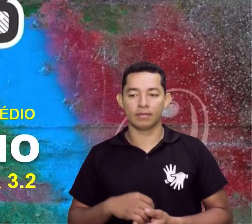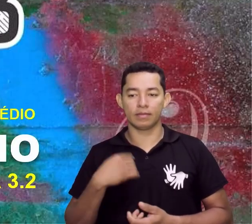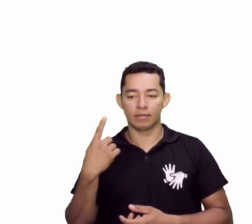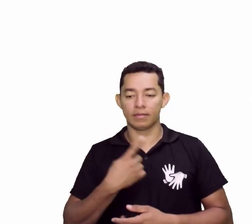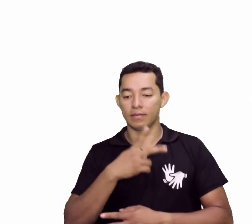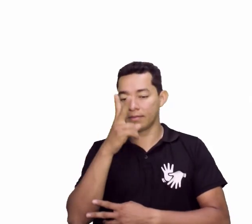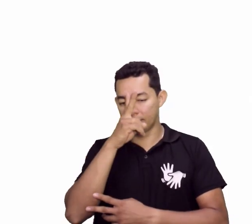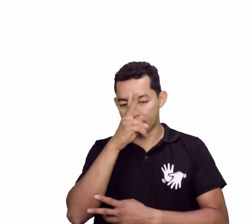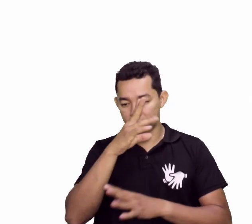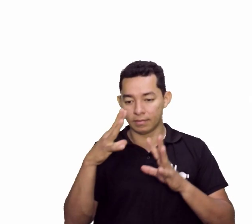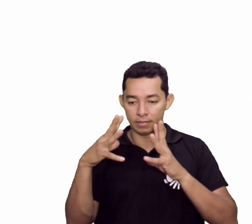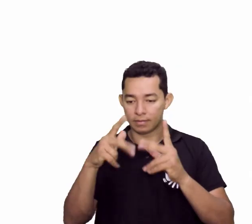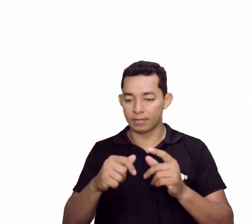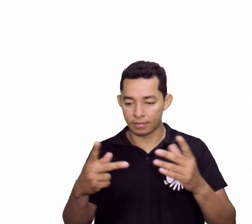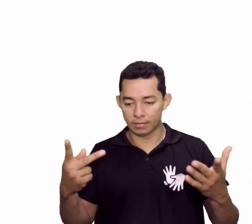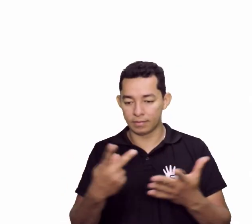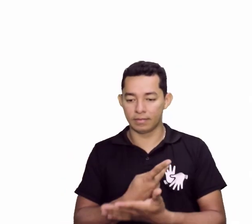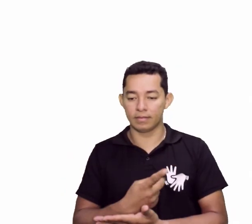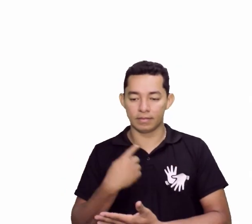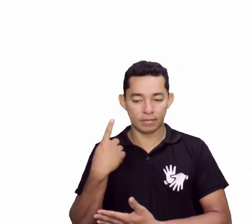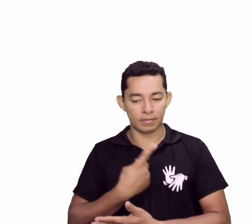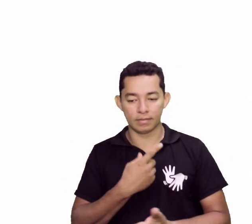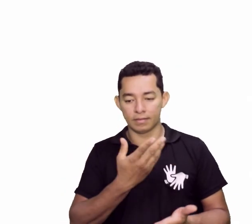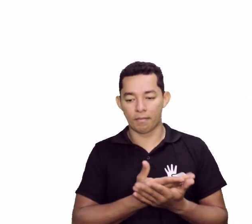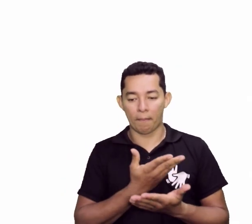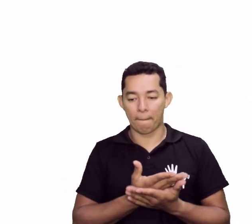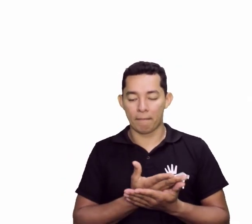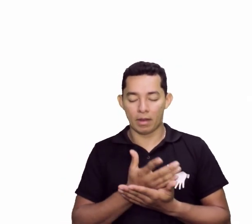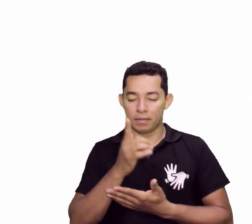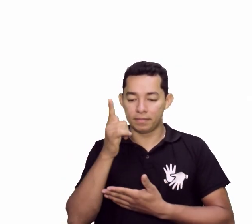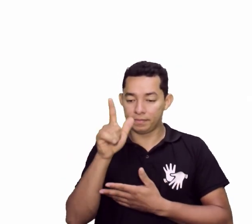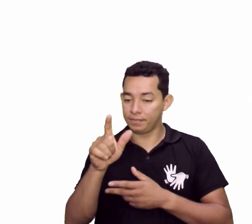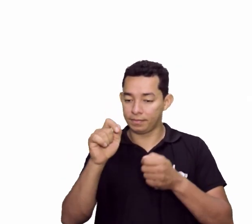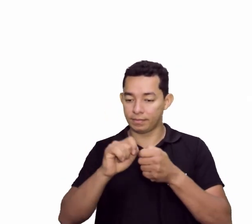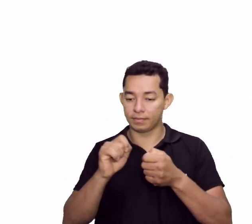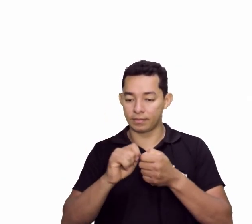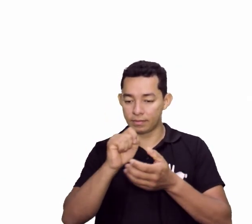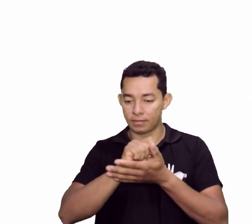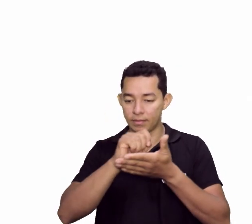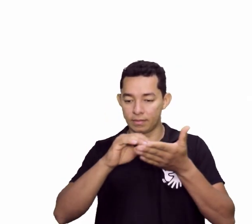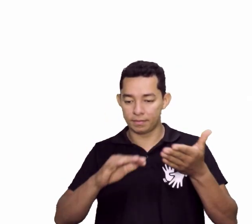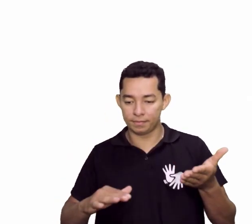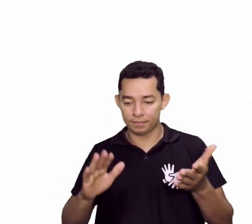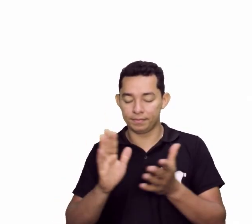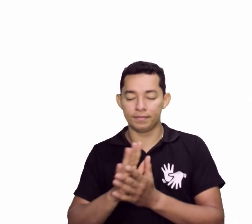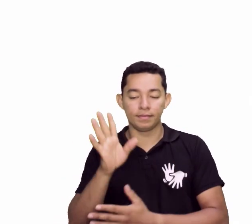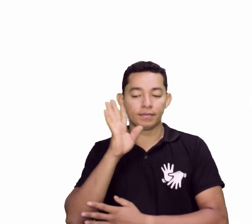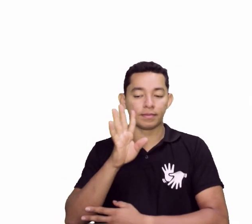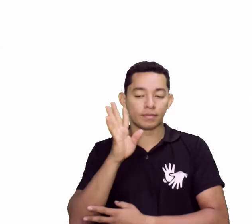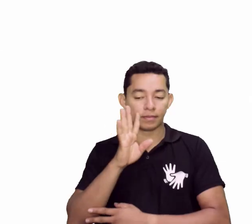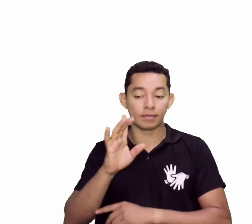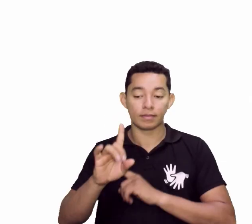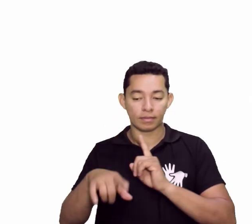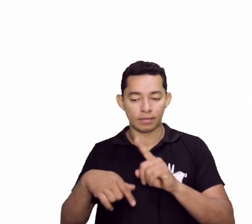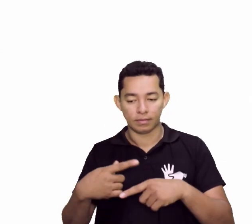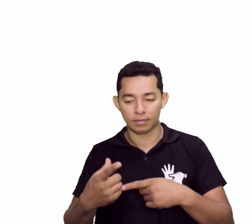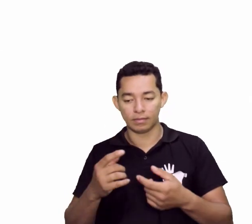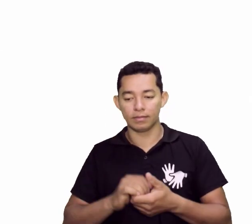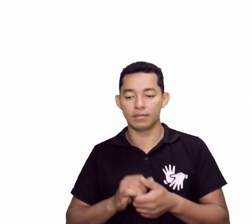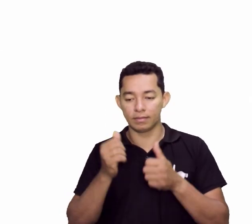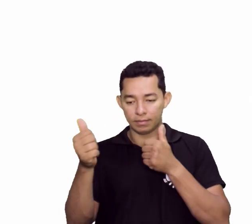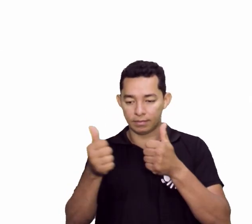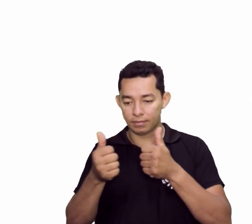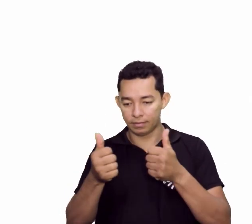relembrado, né, de tudo que rolou aí, para poder a gente fazer aí uma atividade bem legal que vai ter depois. Tá bom?